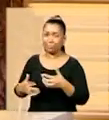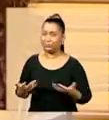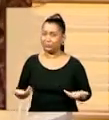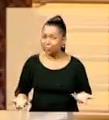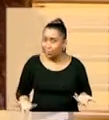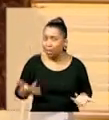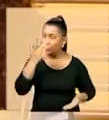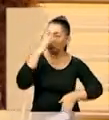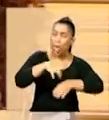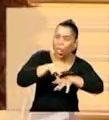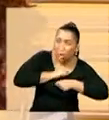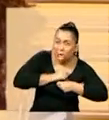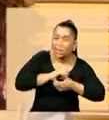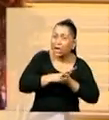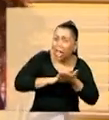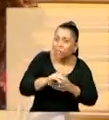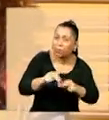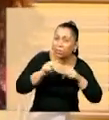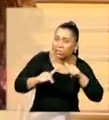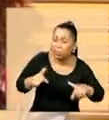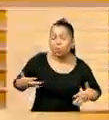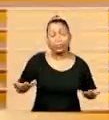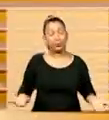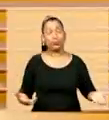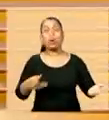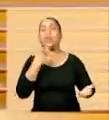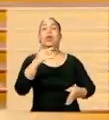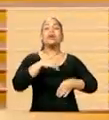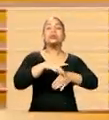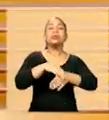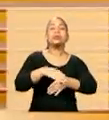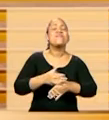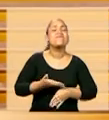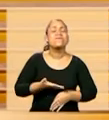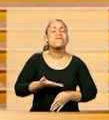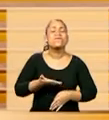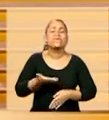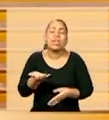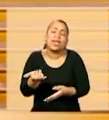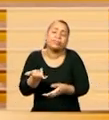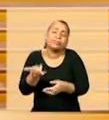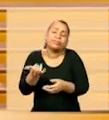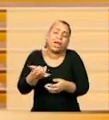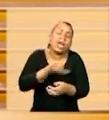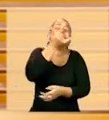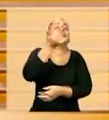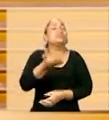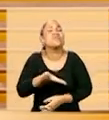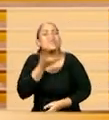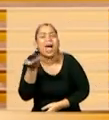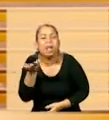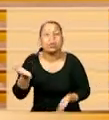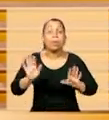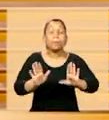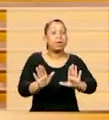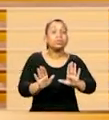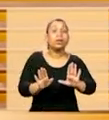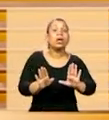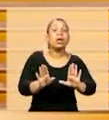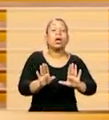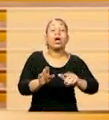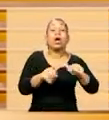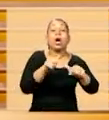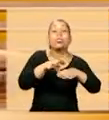será possível que ninguém adoeceu? Sim. Quando você diz doença, o acidente é muito fácil de identificar. A doença, o que seriam?